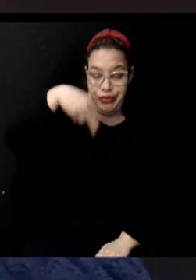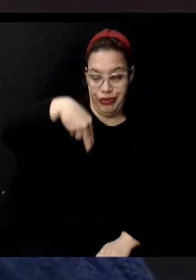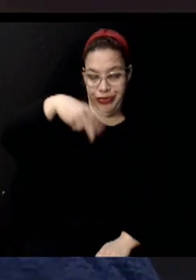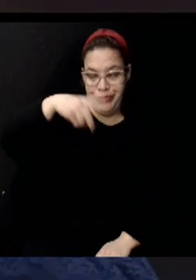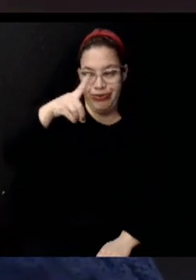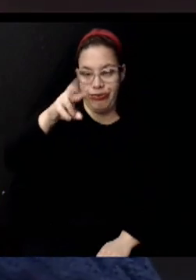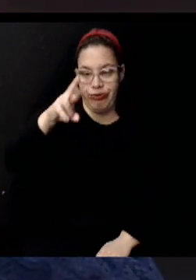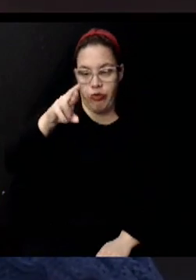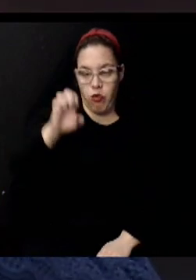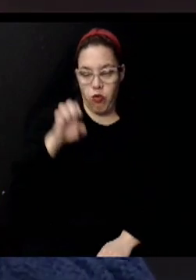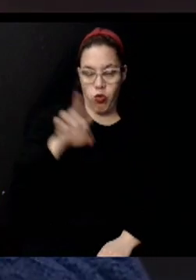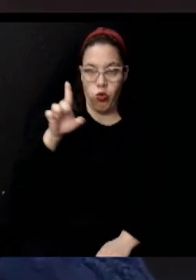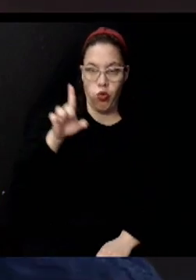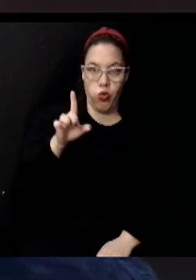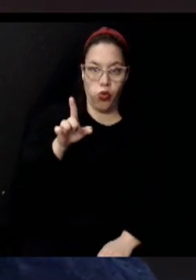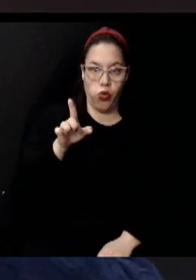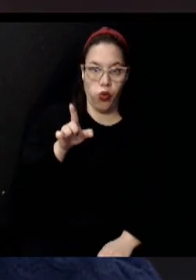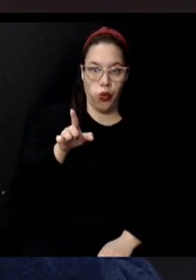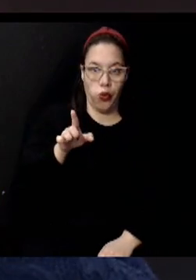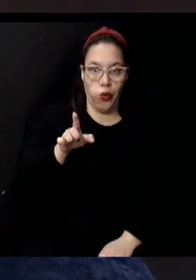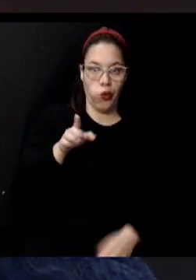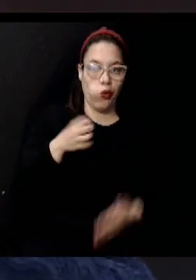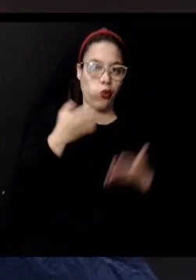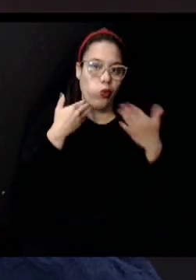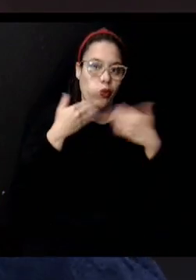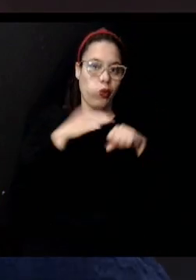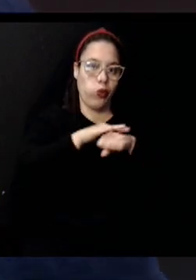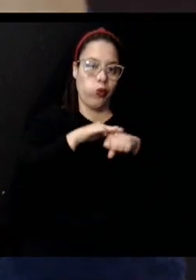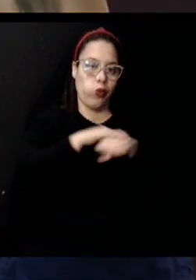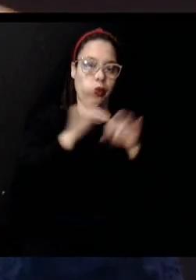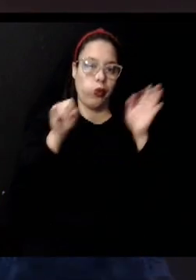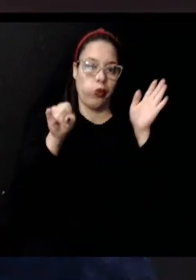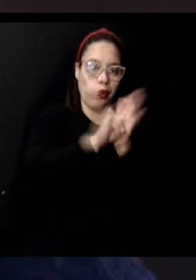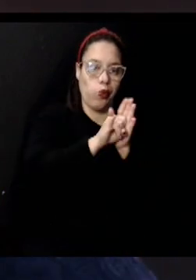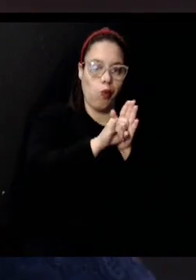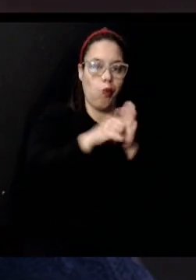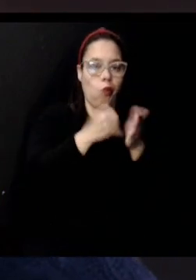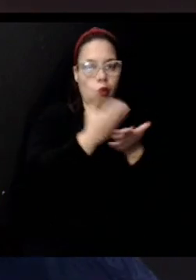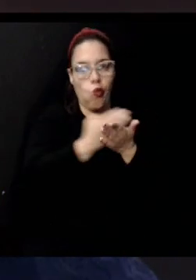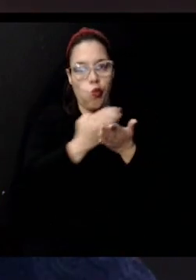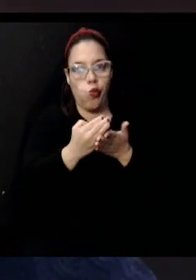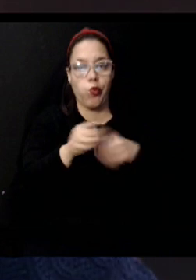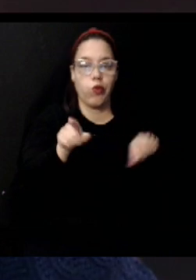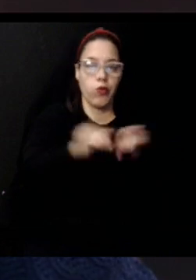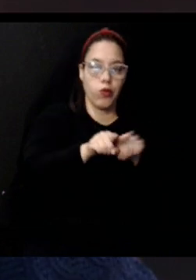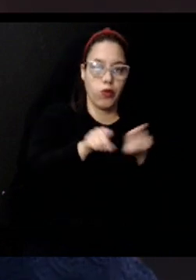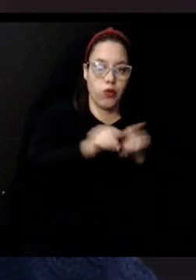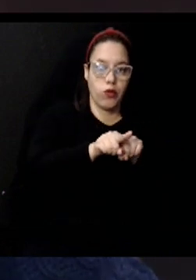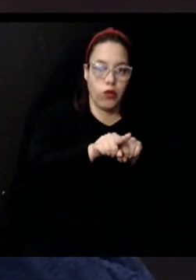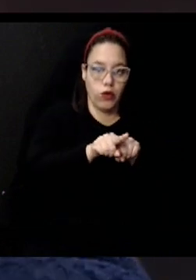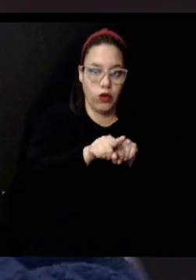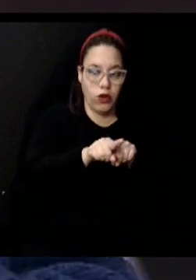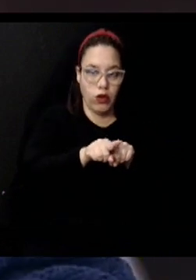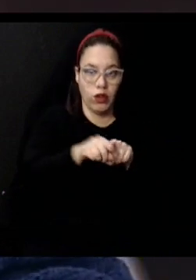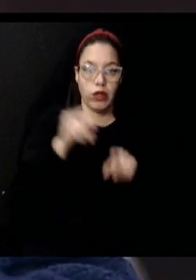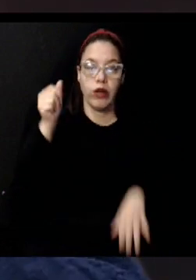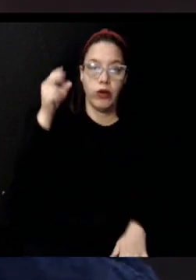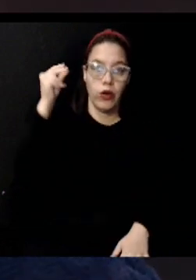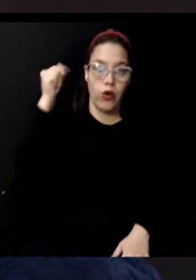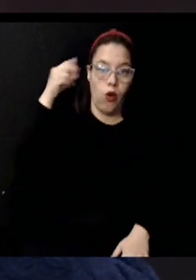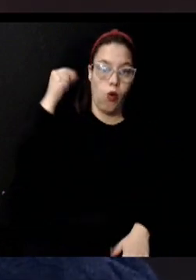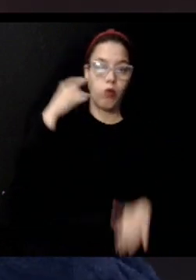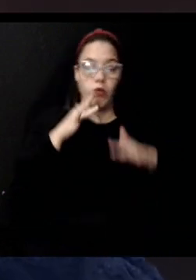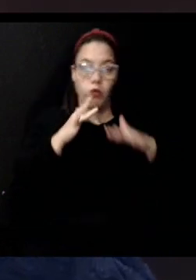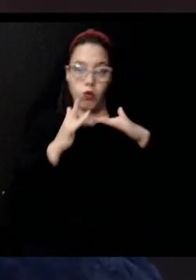rosto ali nos comentários, e aí Sim. você se identifica e começa. Eu também, um tempo atrás, falando de rede social,